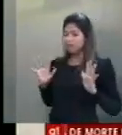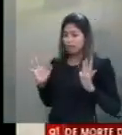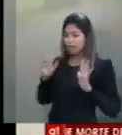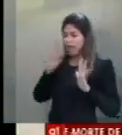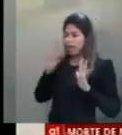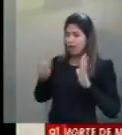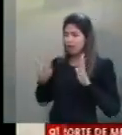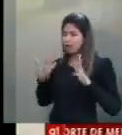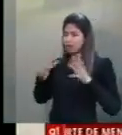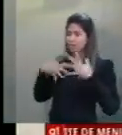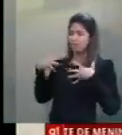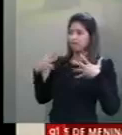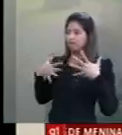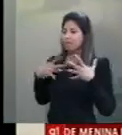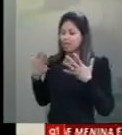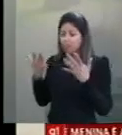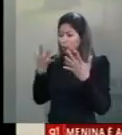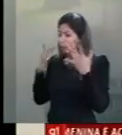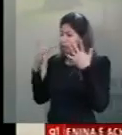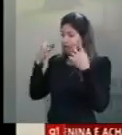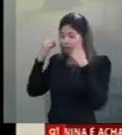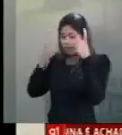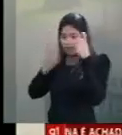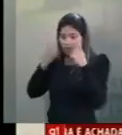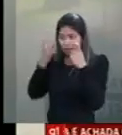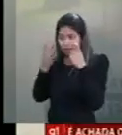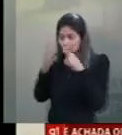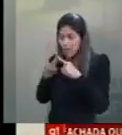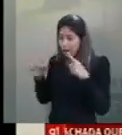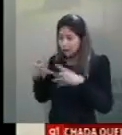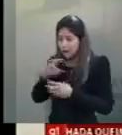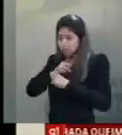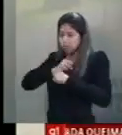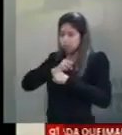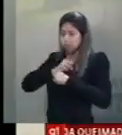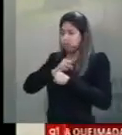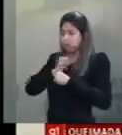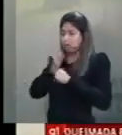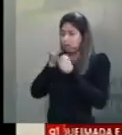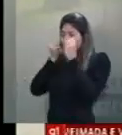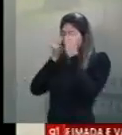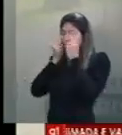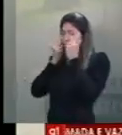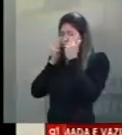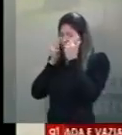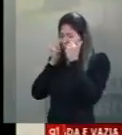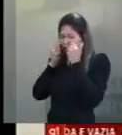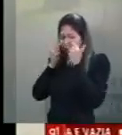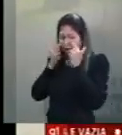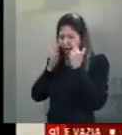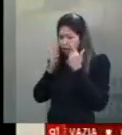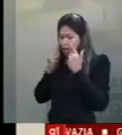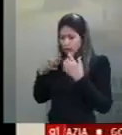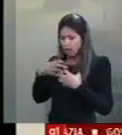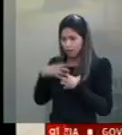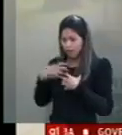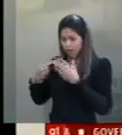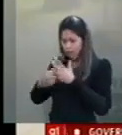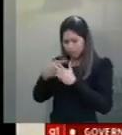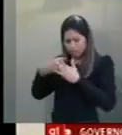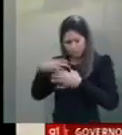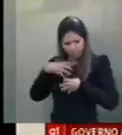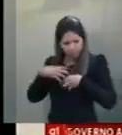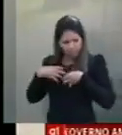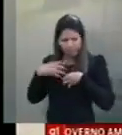olhar de uma pessoa em pânico, apavorada, e aí o choro dela ficou mais acentuado. E eu fiquei, meu Deus, o que eu estou fazendo de errado?